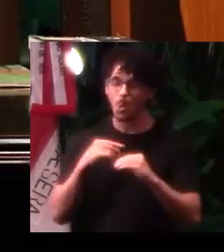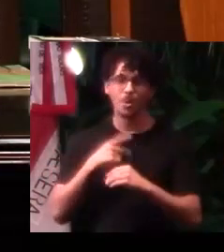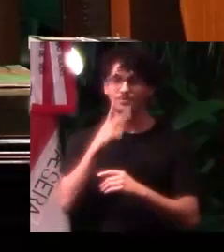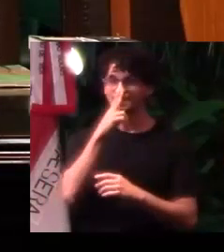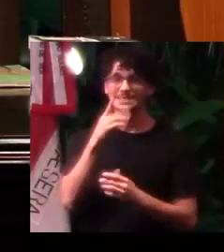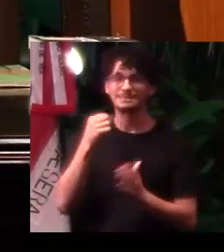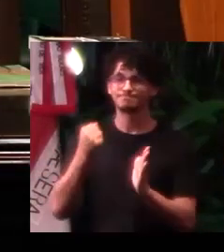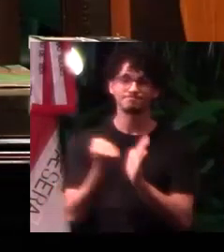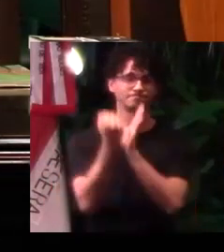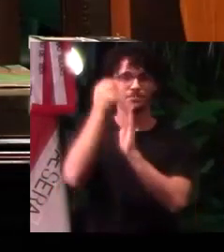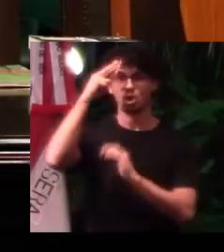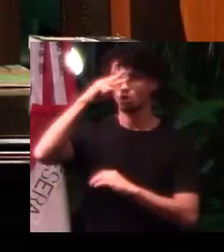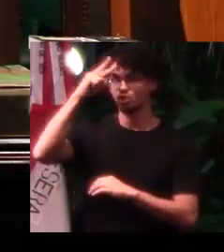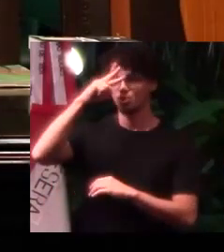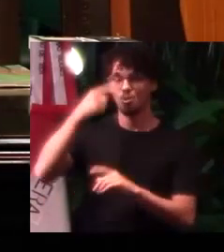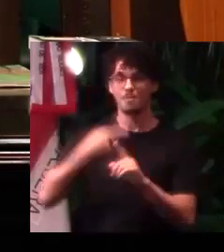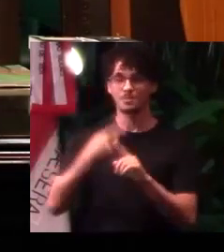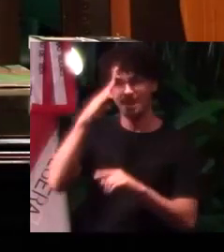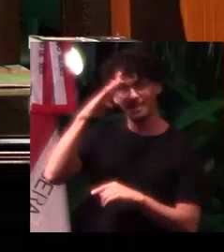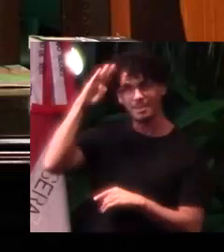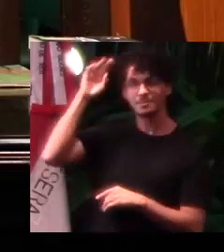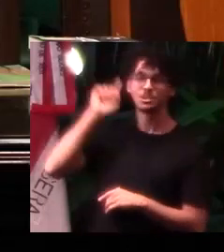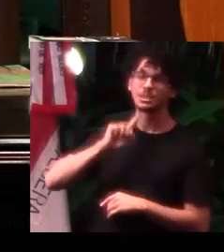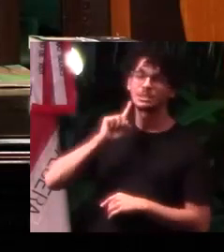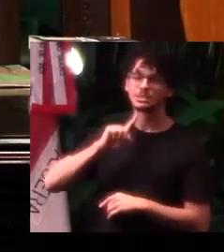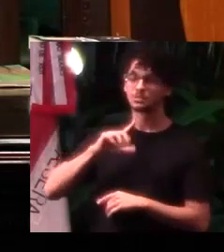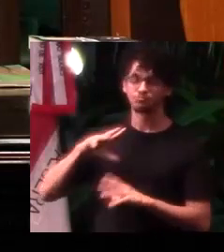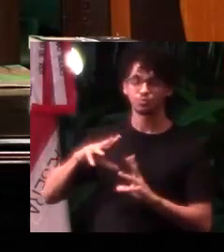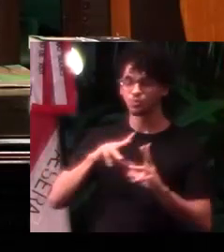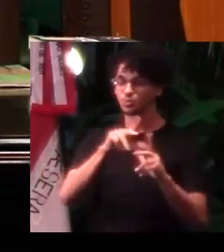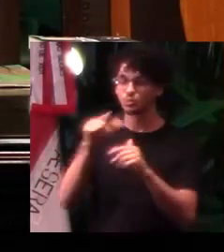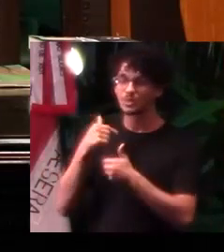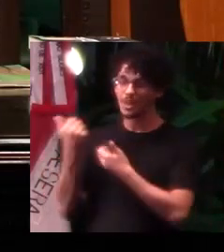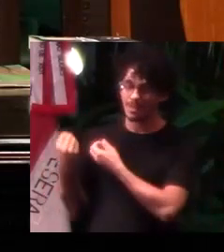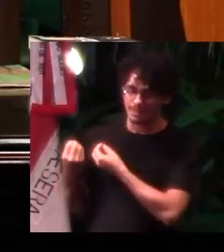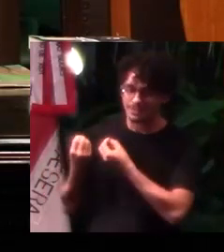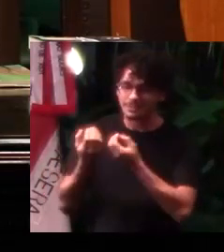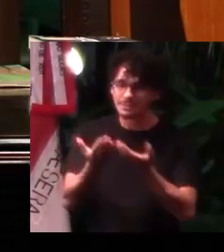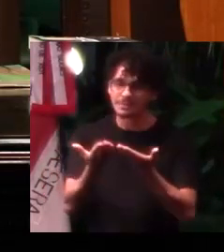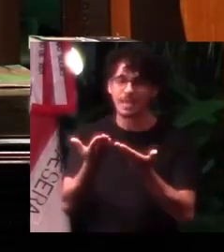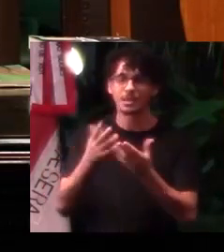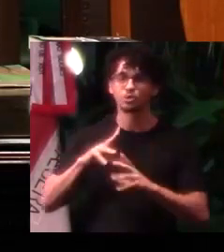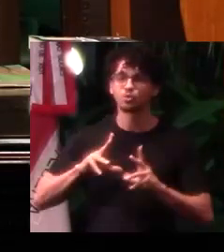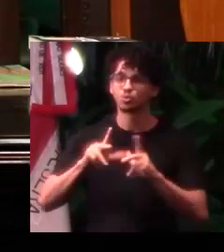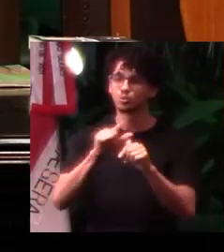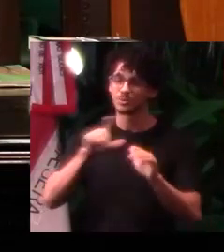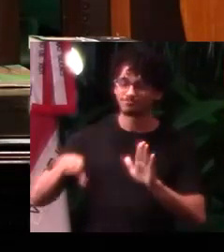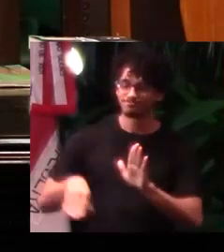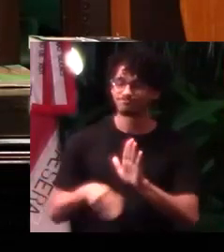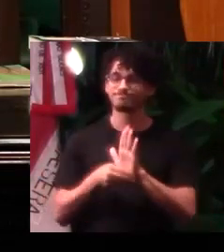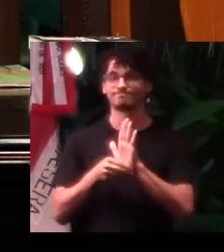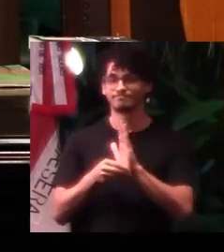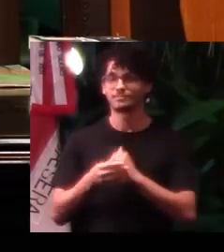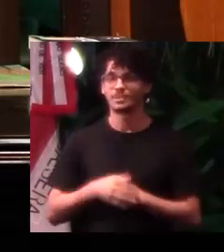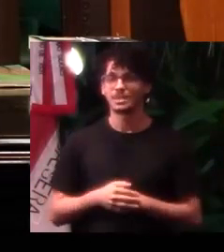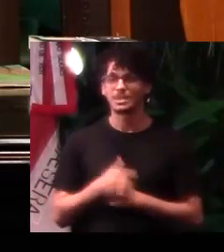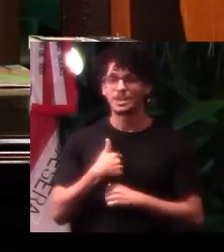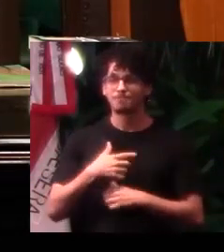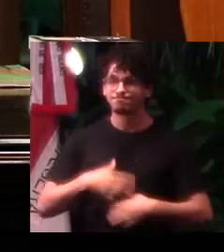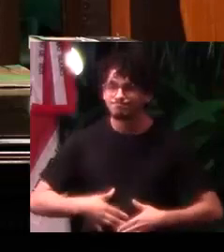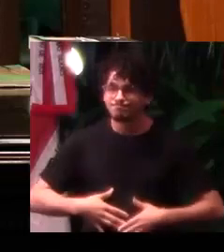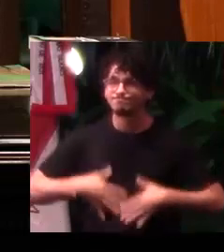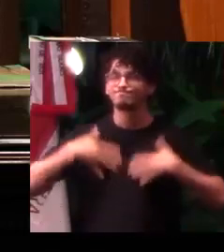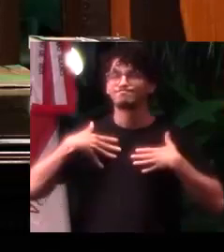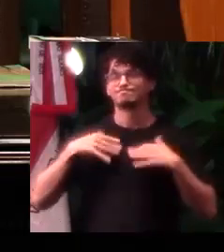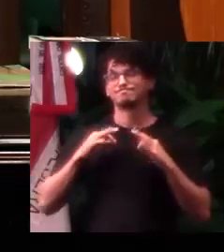histórico falar na Academia Mineira de Letras, por tudo que ela traz, por tudo que ela congrega, e eu fico ainda mais